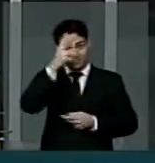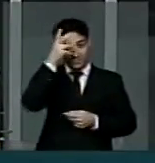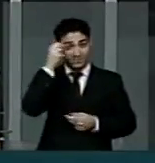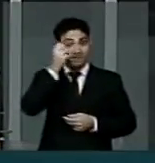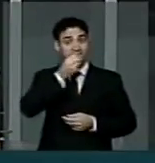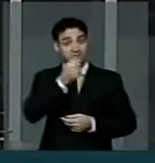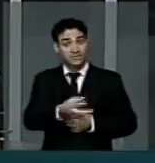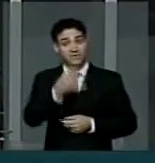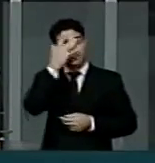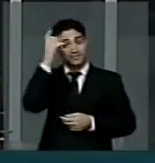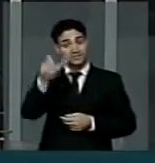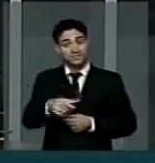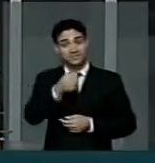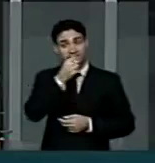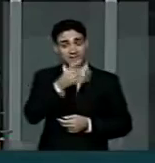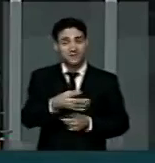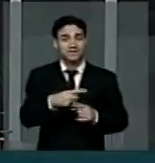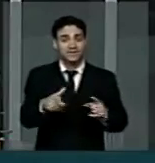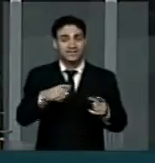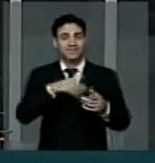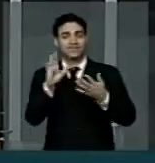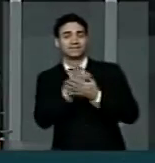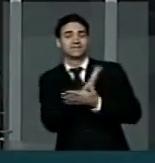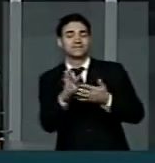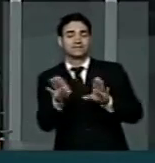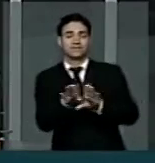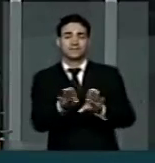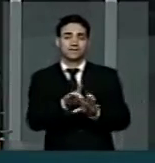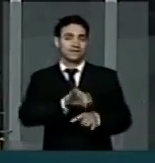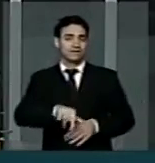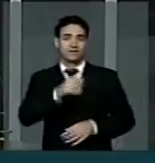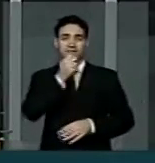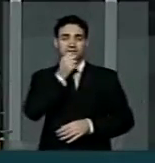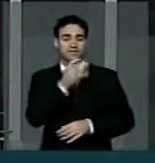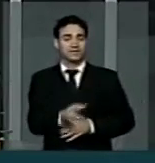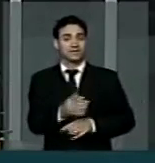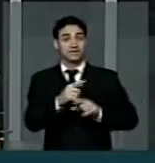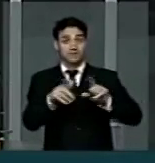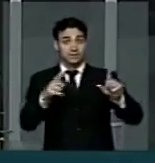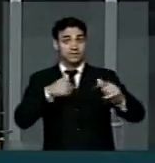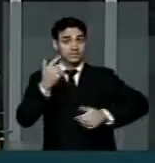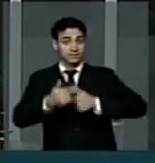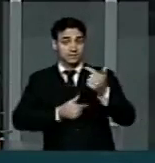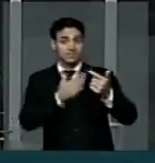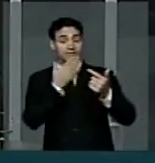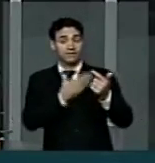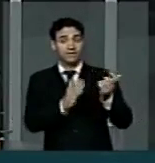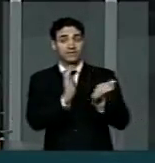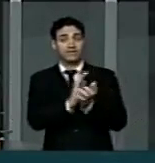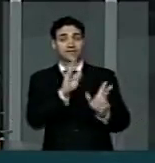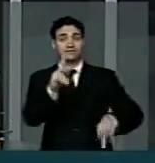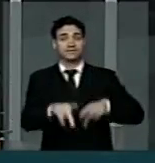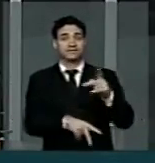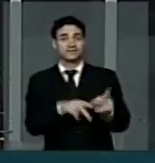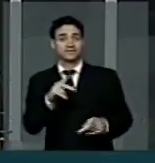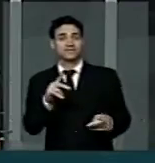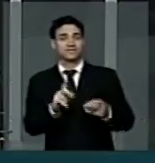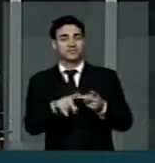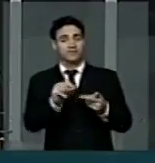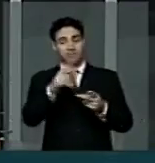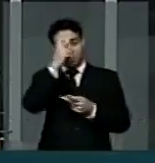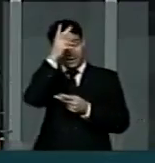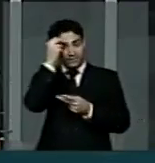gente boa, e como tem alguns também que não são muito bons, mas trabalham em favor do povo. Ser prefeito hoje é ser um